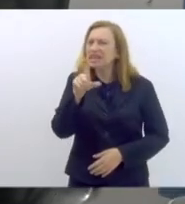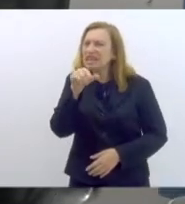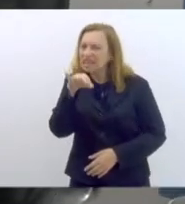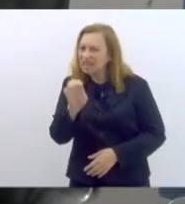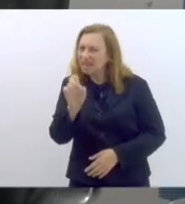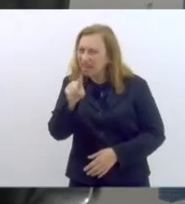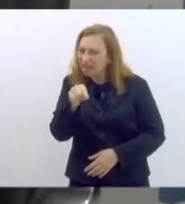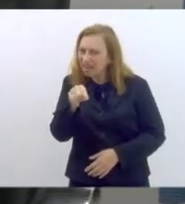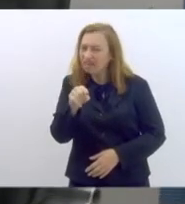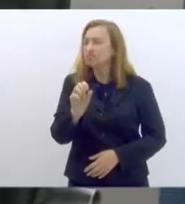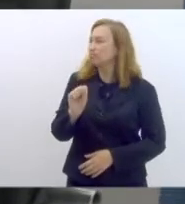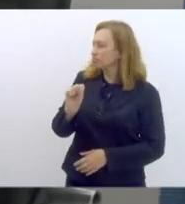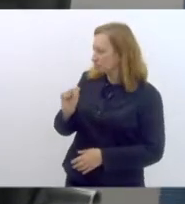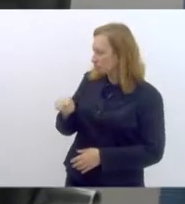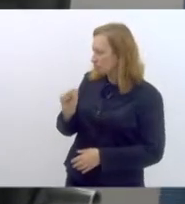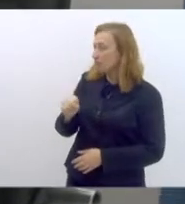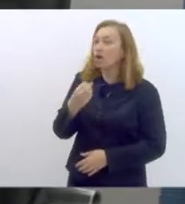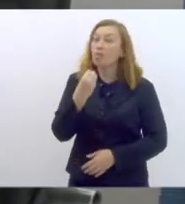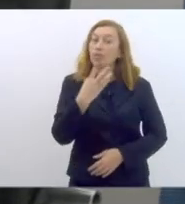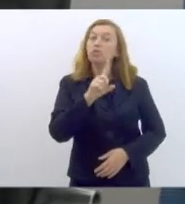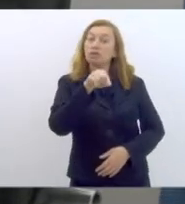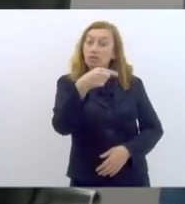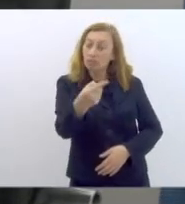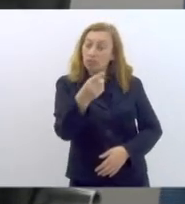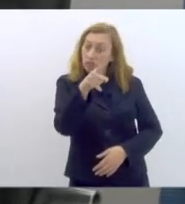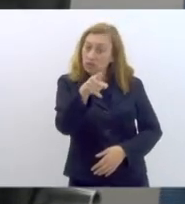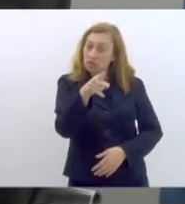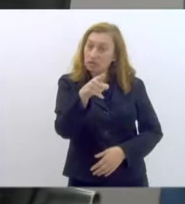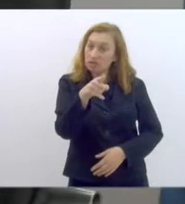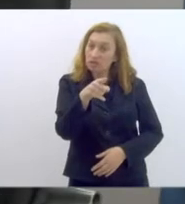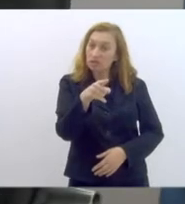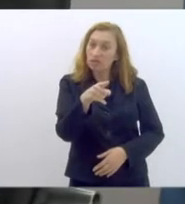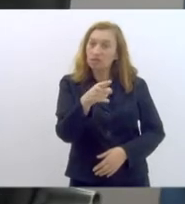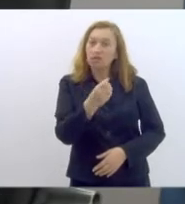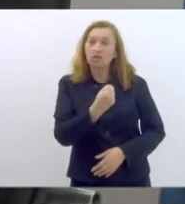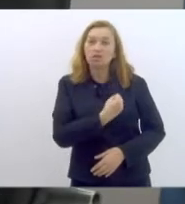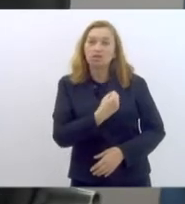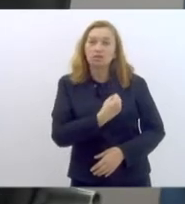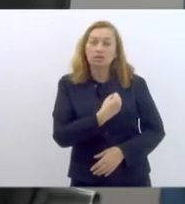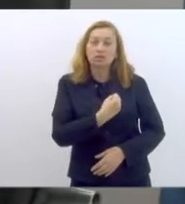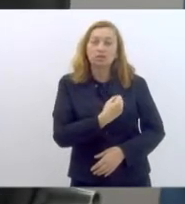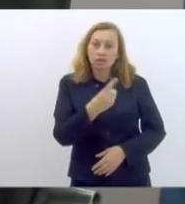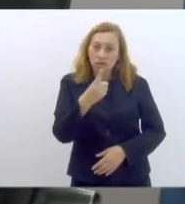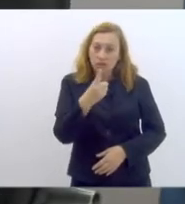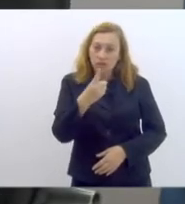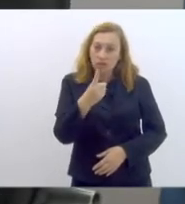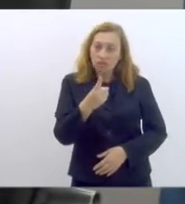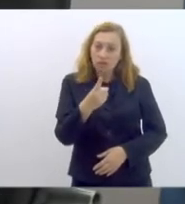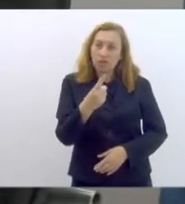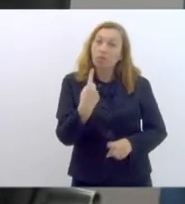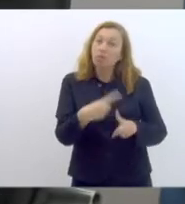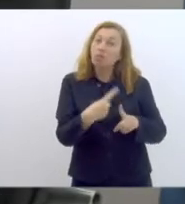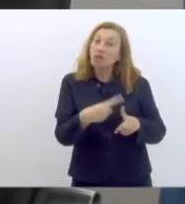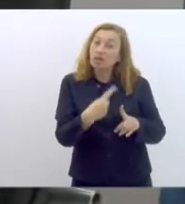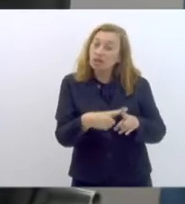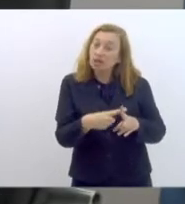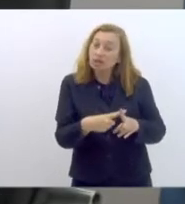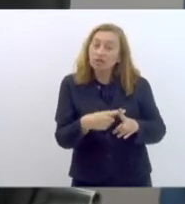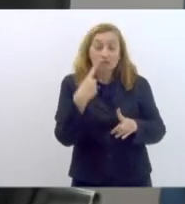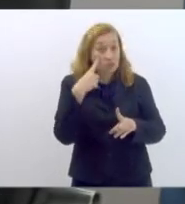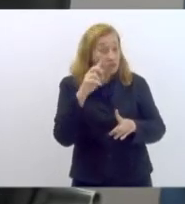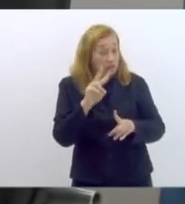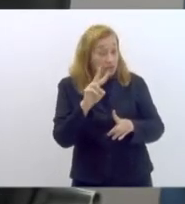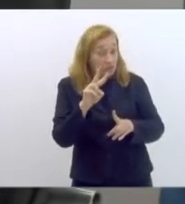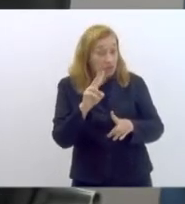É? Sim. Então era bom depois você botar uma notazinha de pé de página. Porque, se você ver